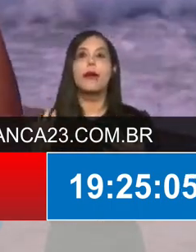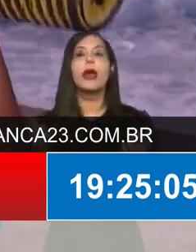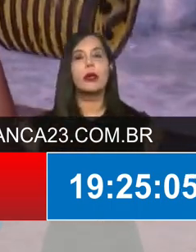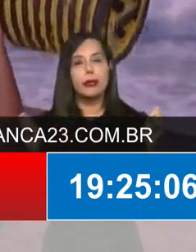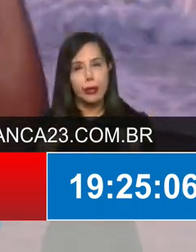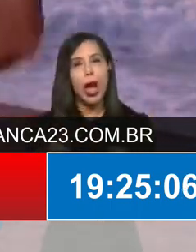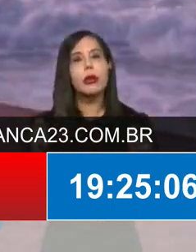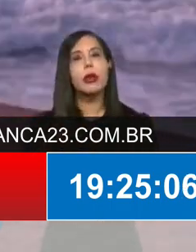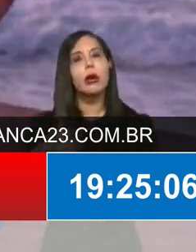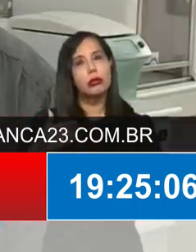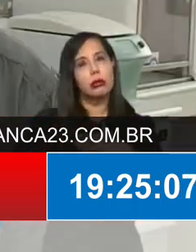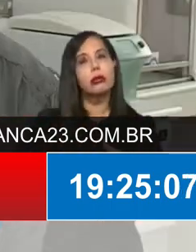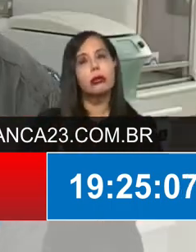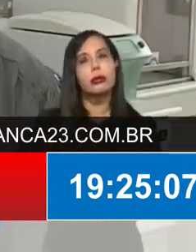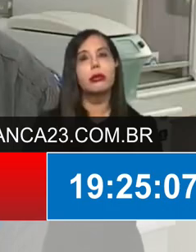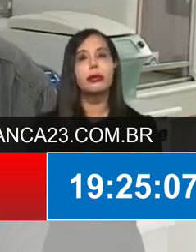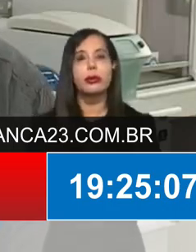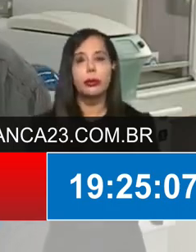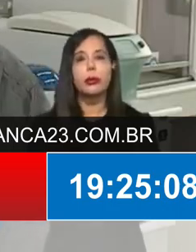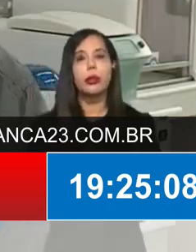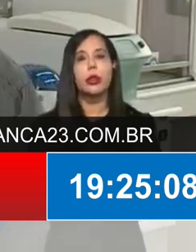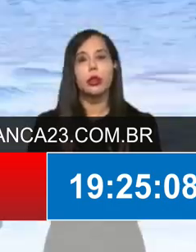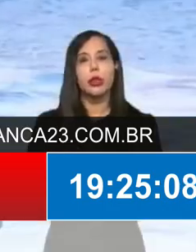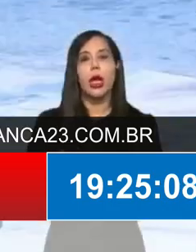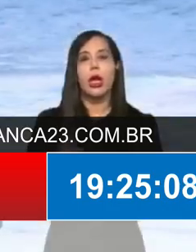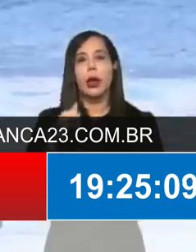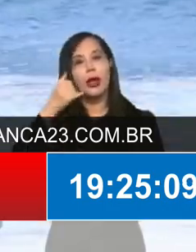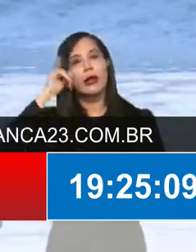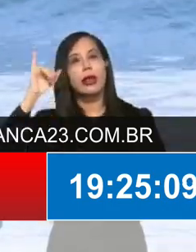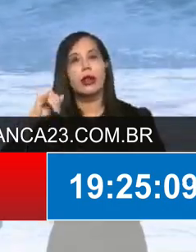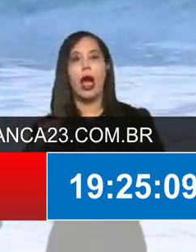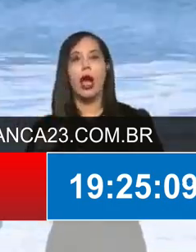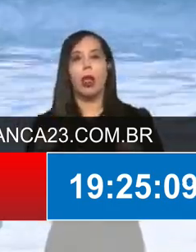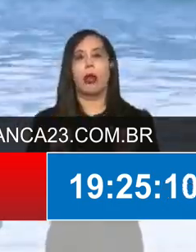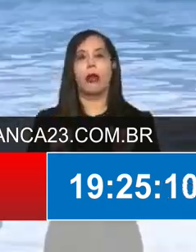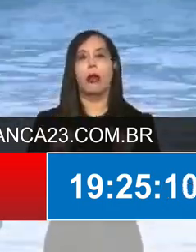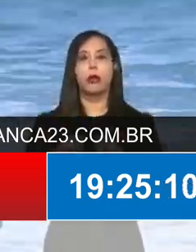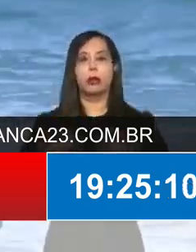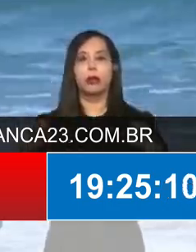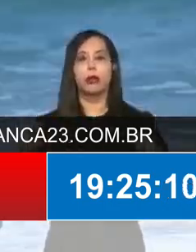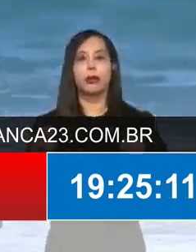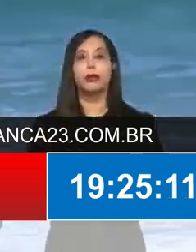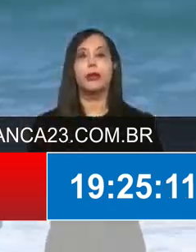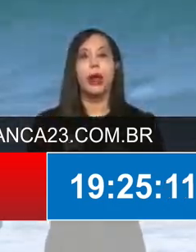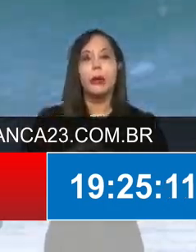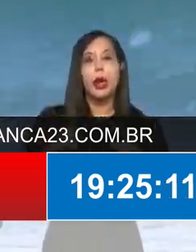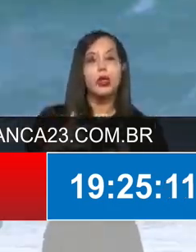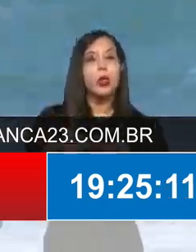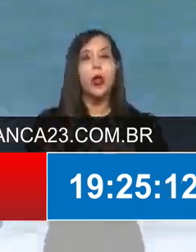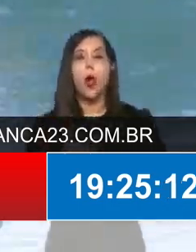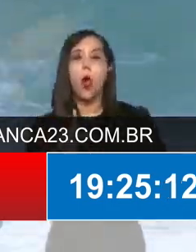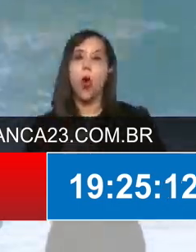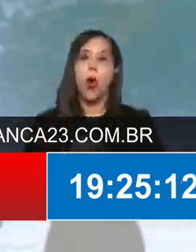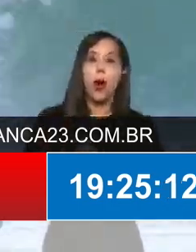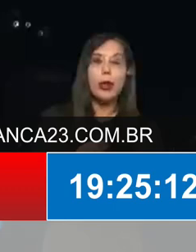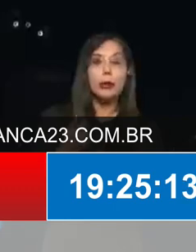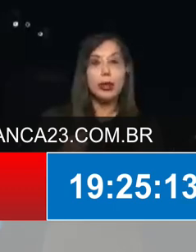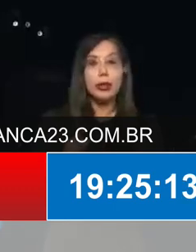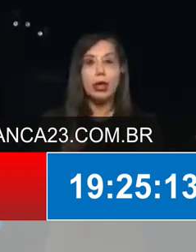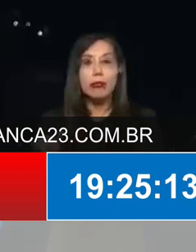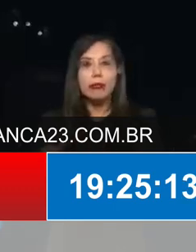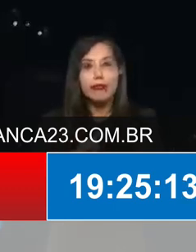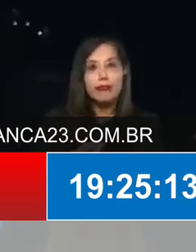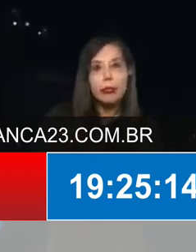funciona no atual cenário que a gente tem de sedentarismo e obesidade. Seja a hora que for, encontrar um horário que